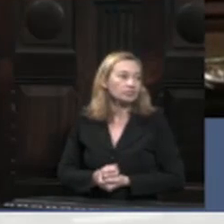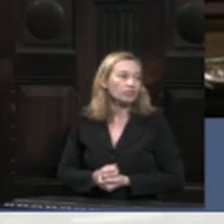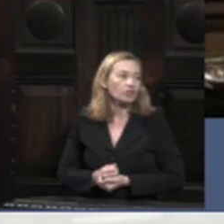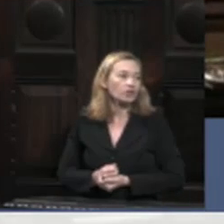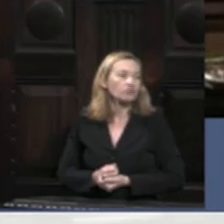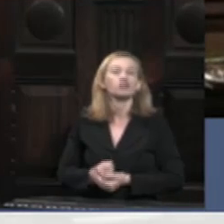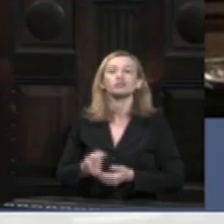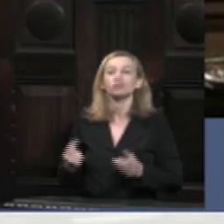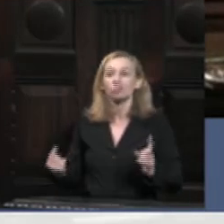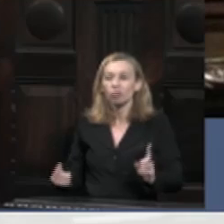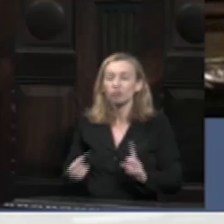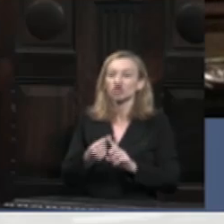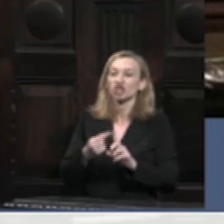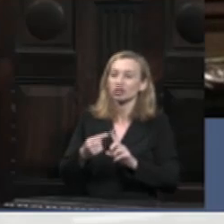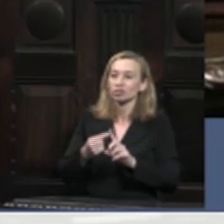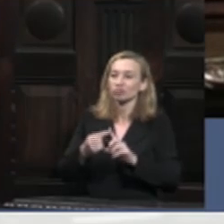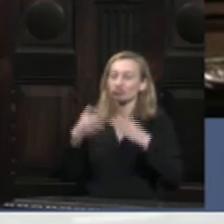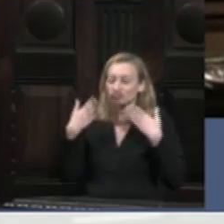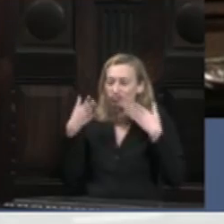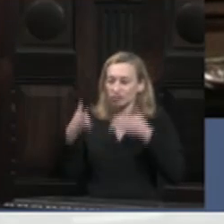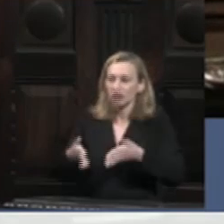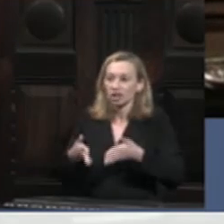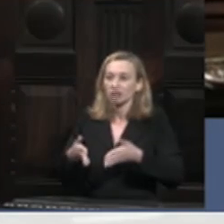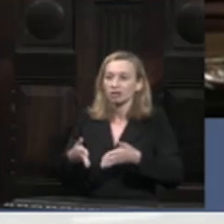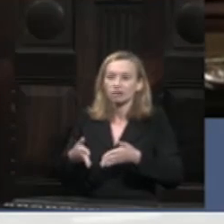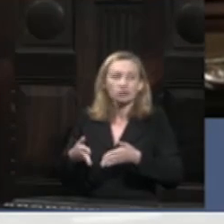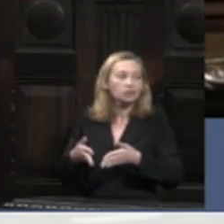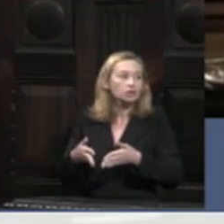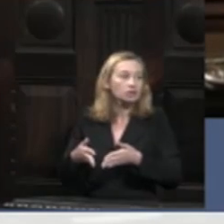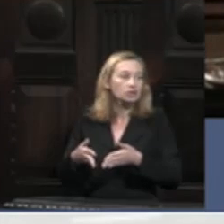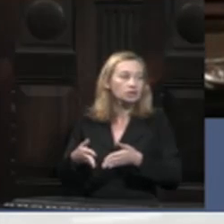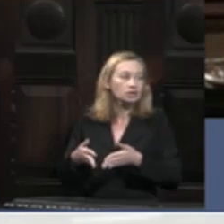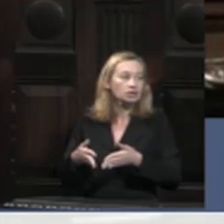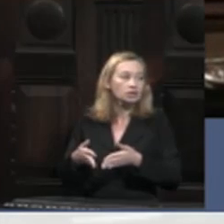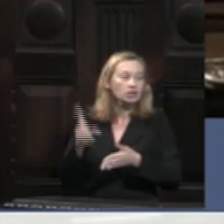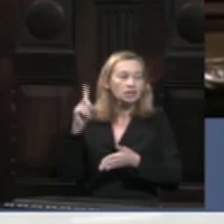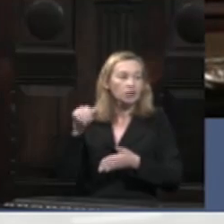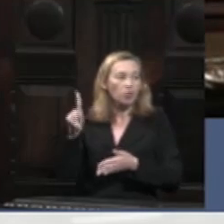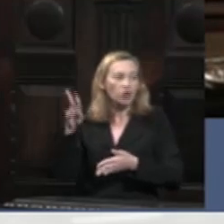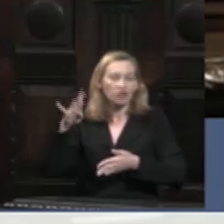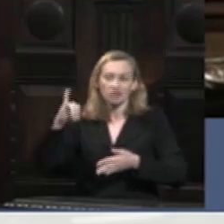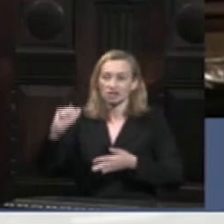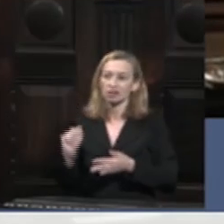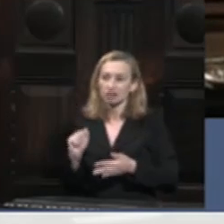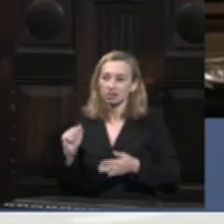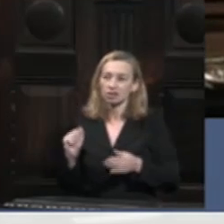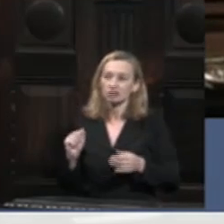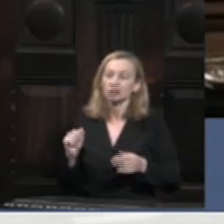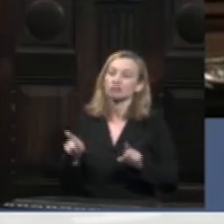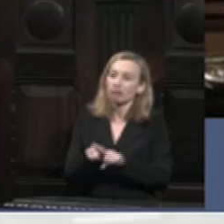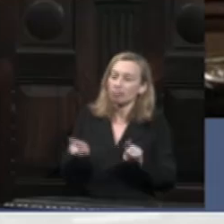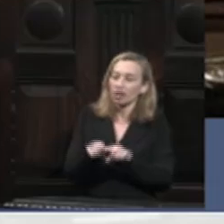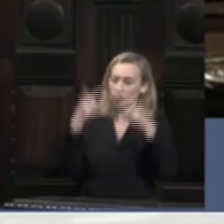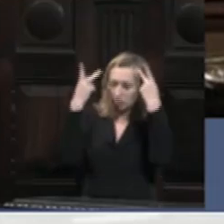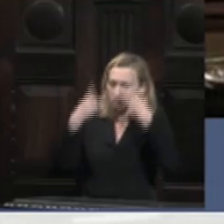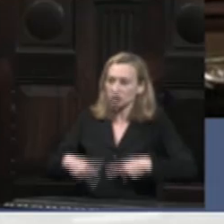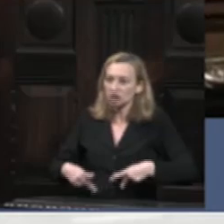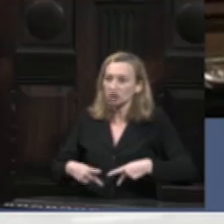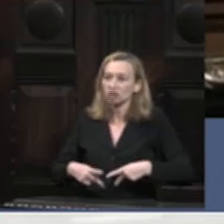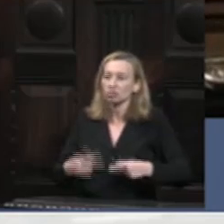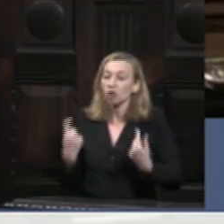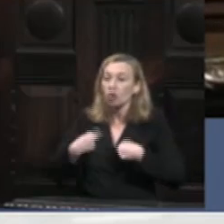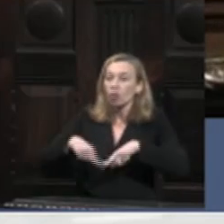que poderiam, quem sabe, assegurar a reeleição. Infelizmente, isso aconteceu. Por isso, meu agradecimento, de maneira muito